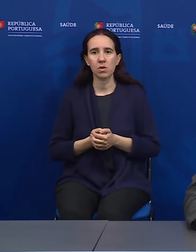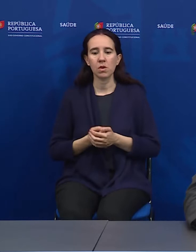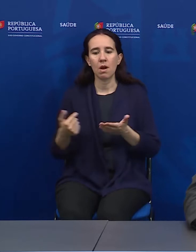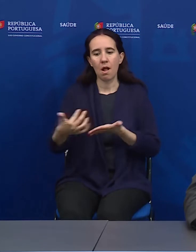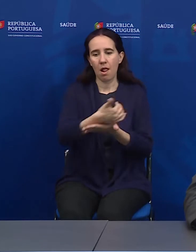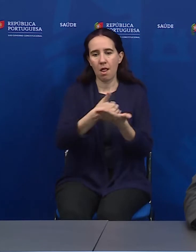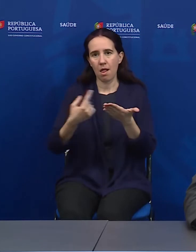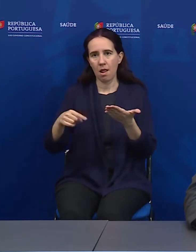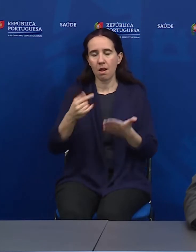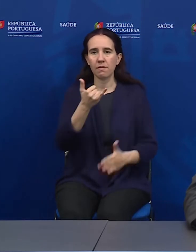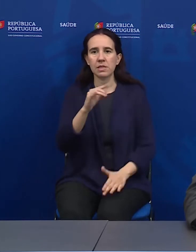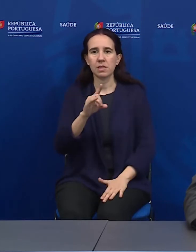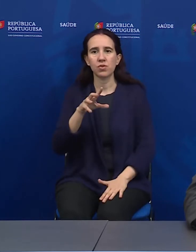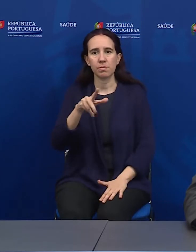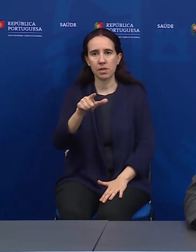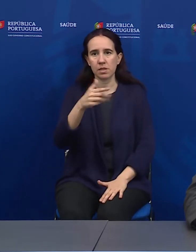registam-se